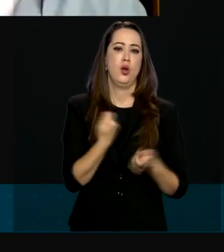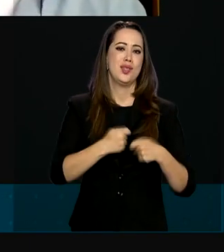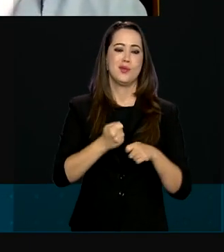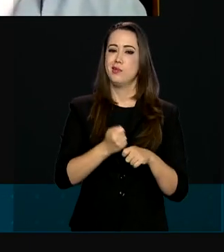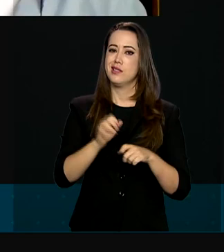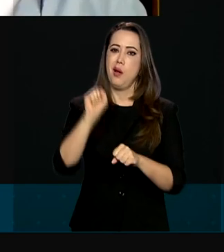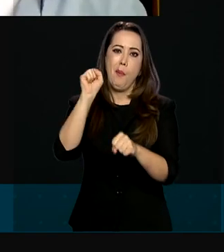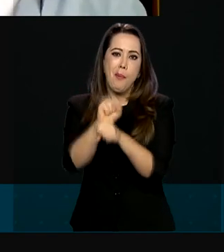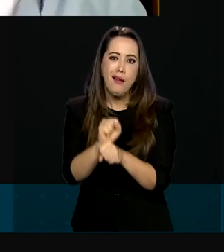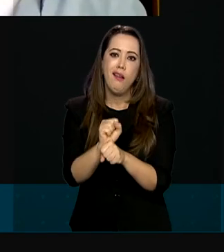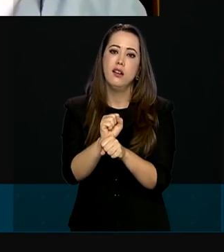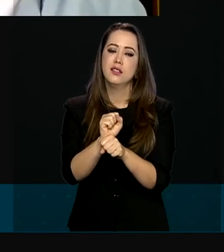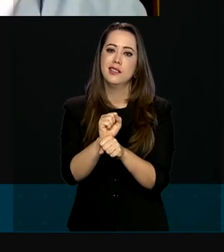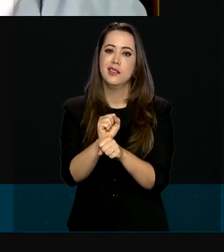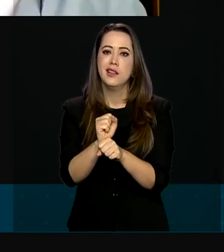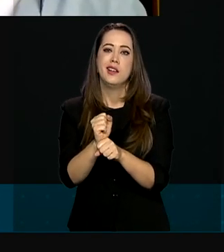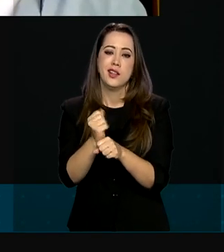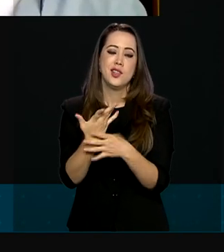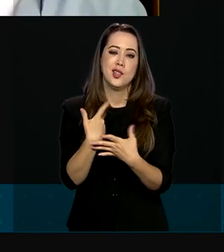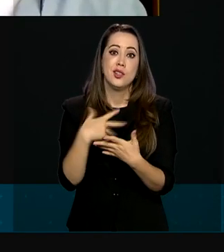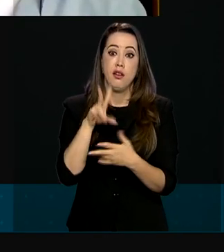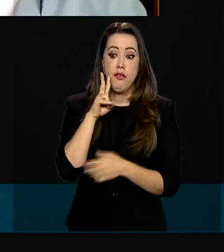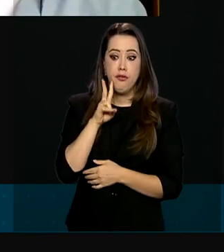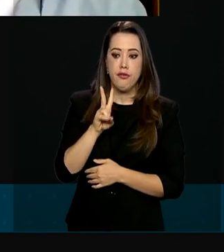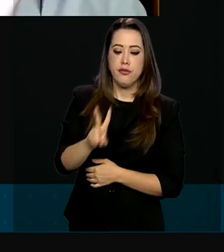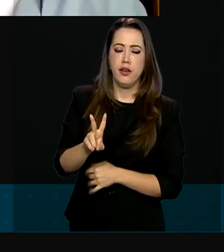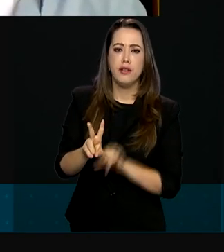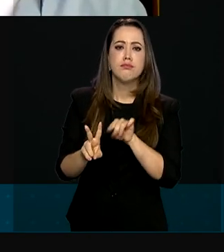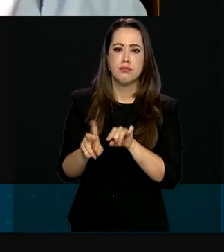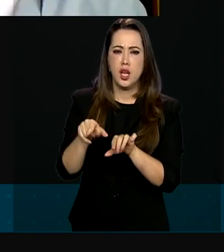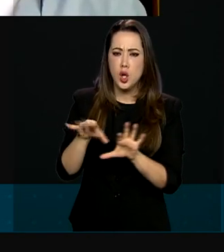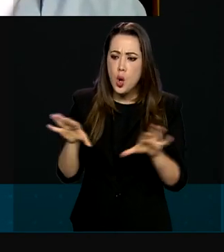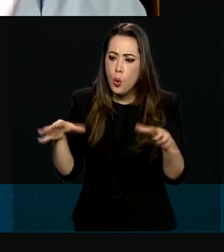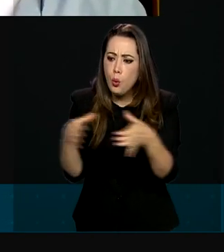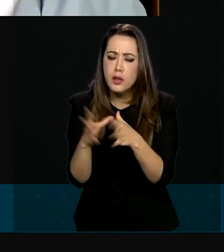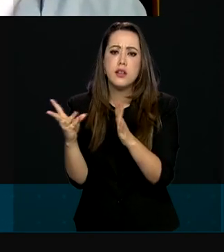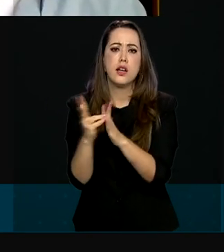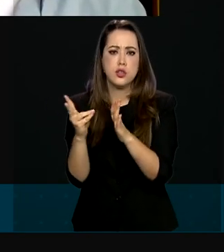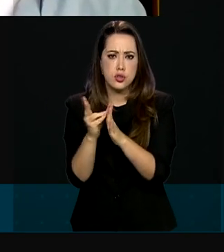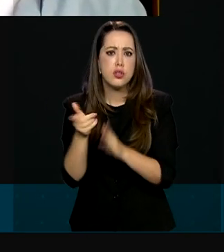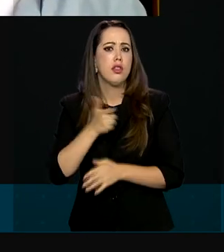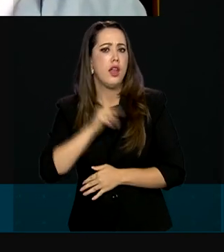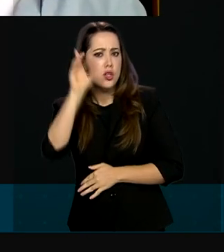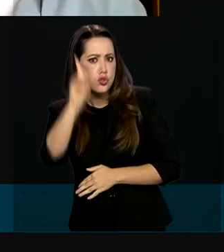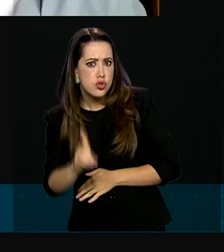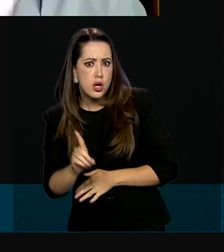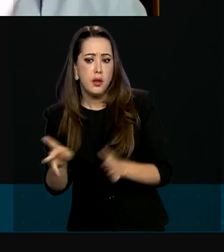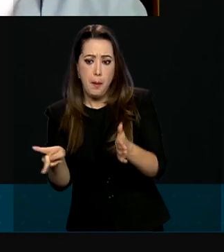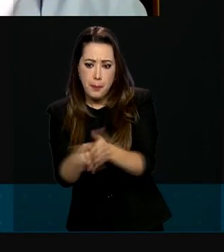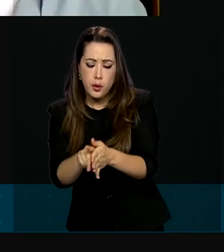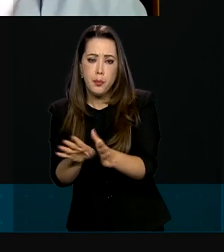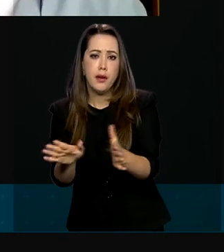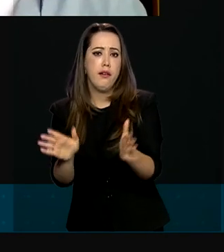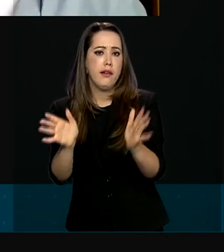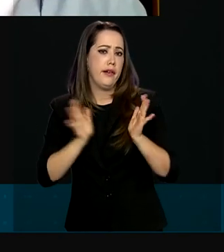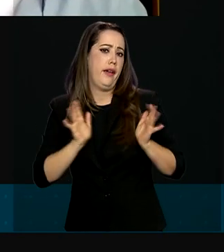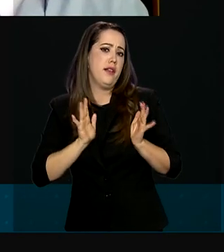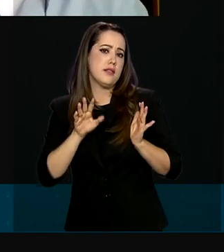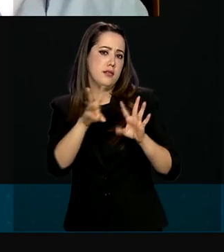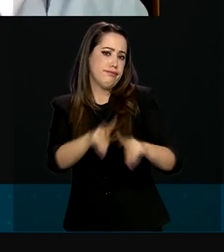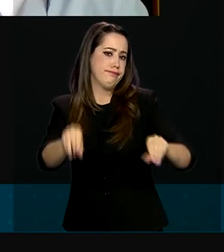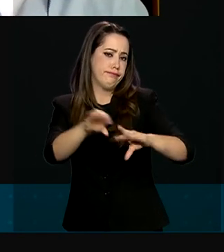de ir para a pau só para pereira e entender que o indígena tem que ter direito a explorar a riqueza que tem na terra dele